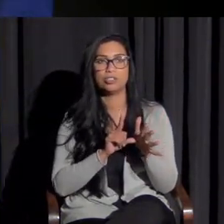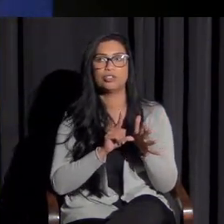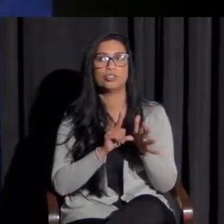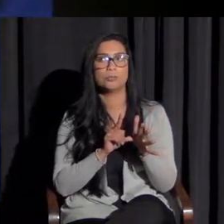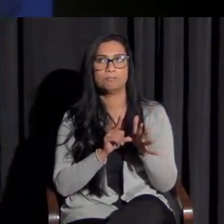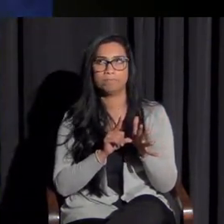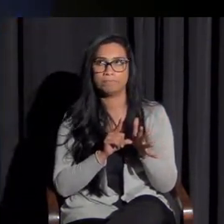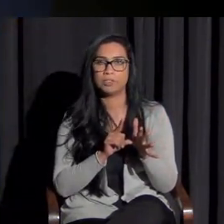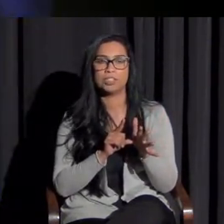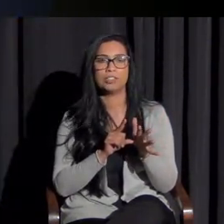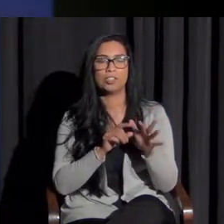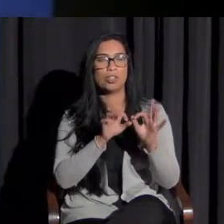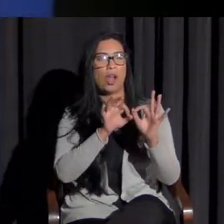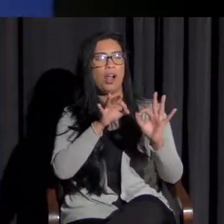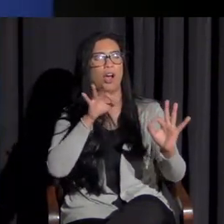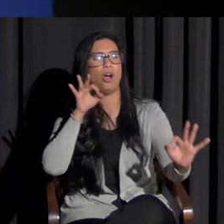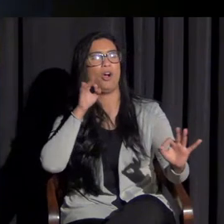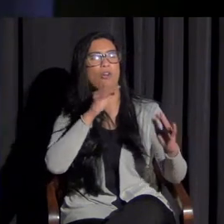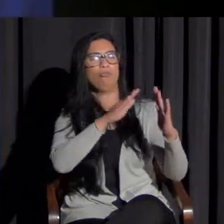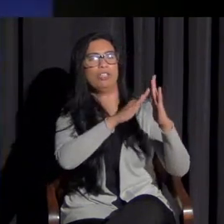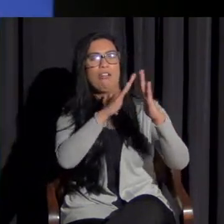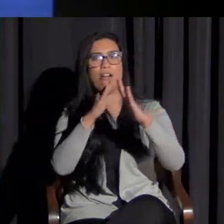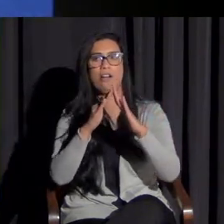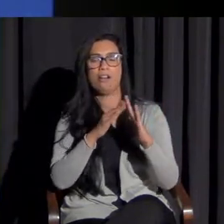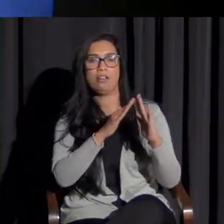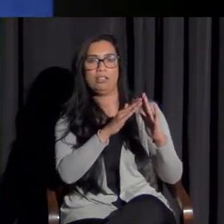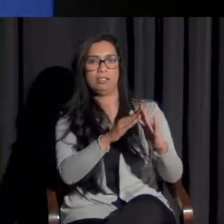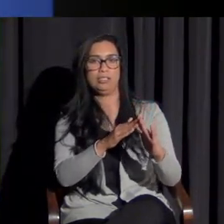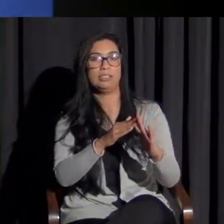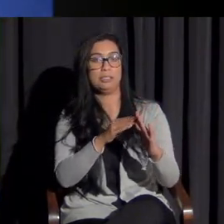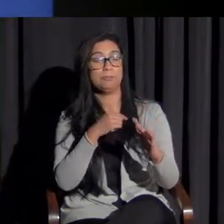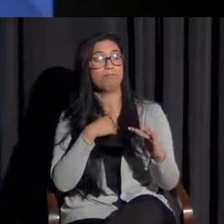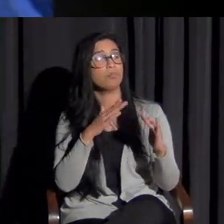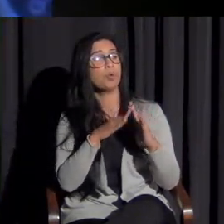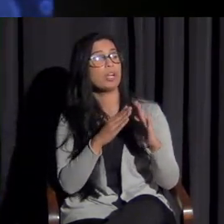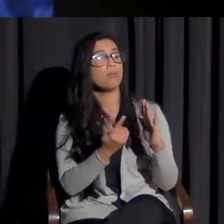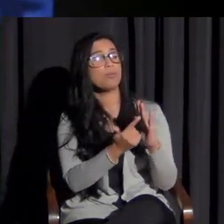lona as casas. Uma vez quando eu morava lá pra baixo, né?